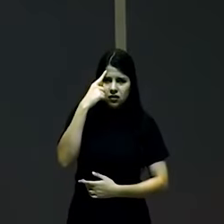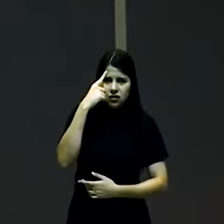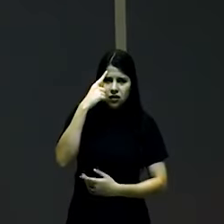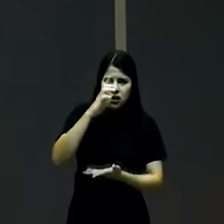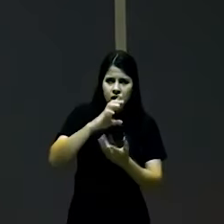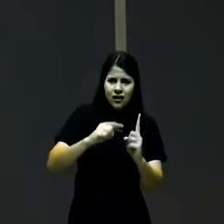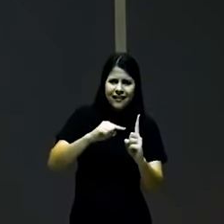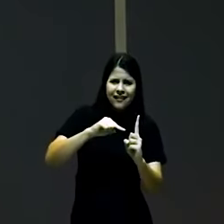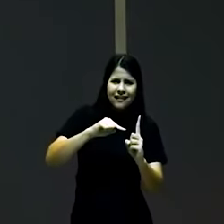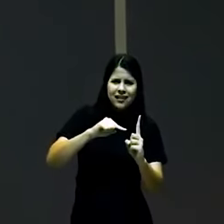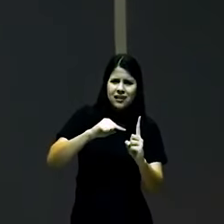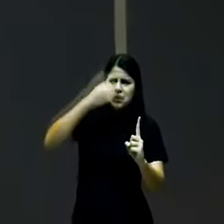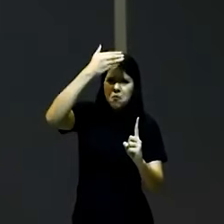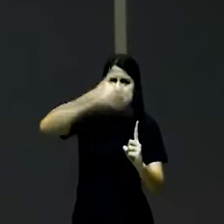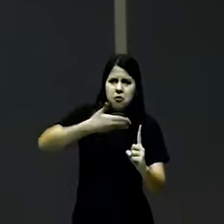Peraí.